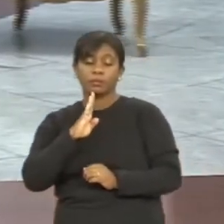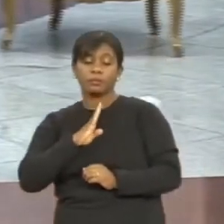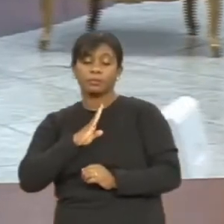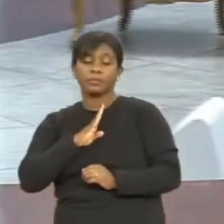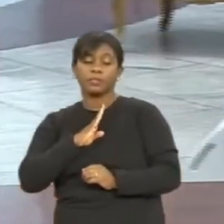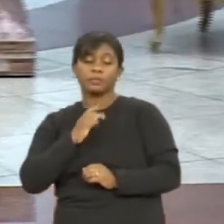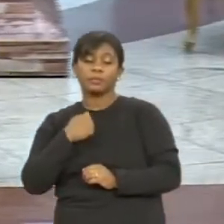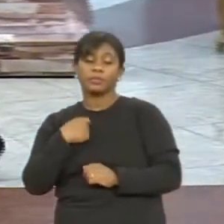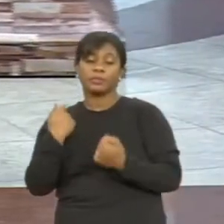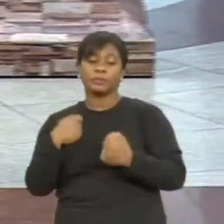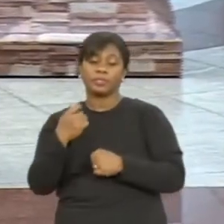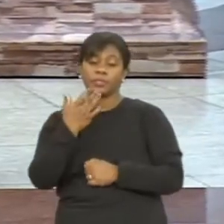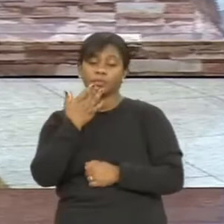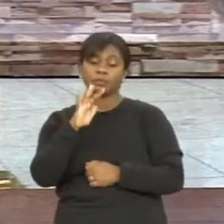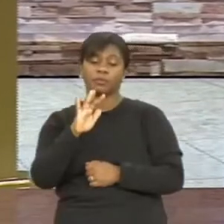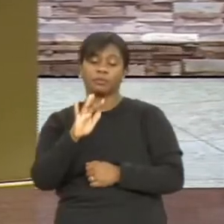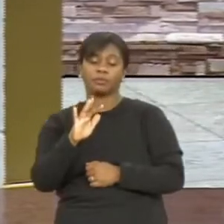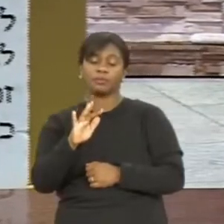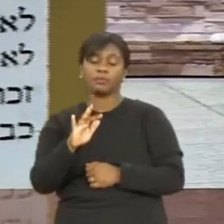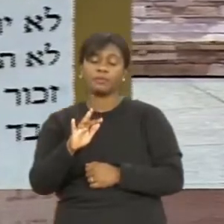eu preciso de temor.